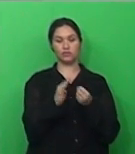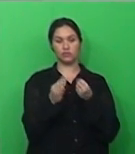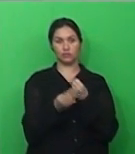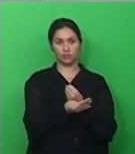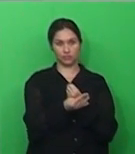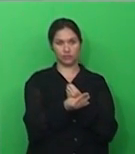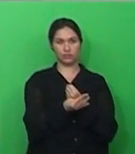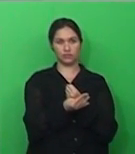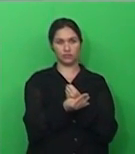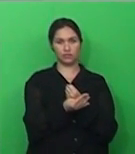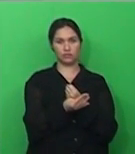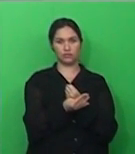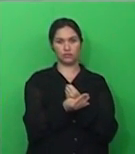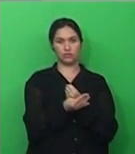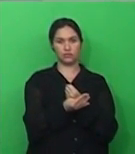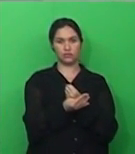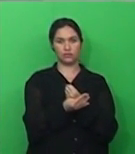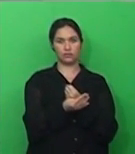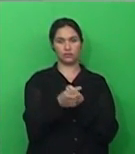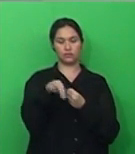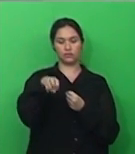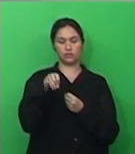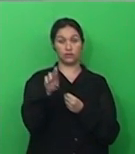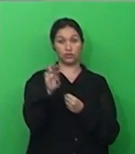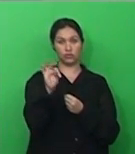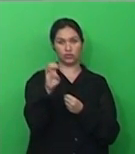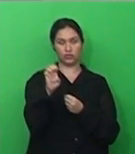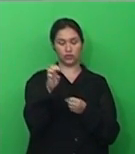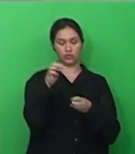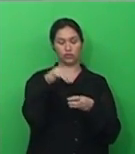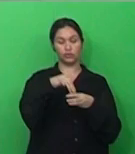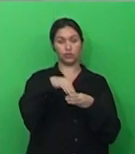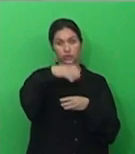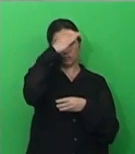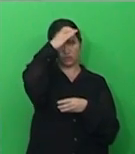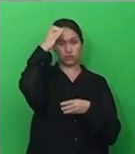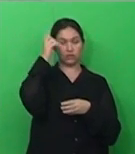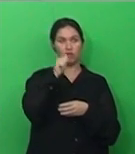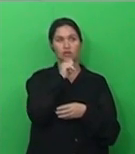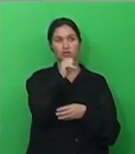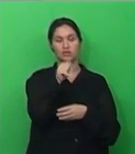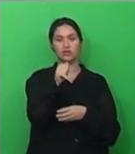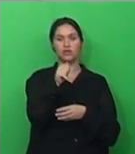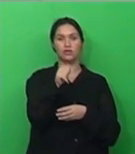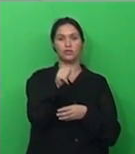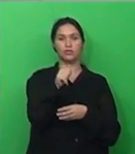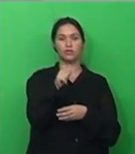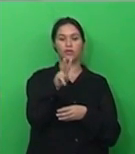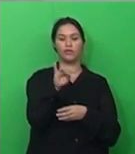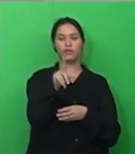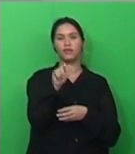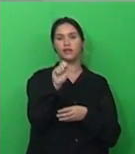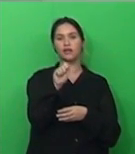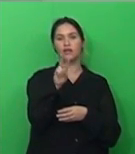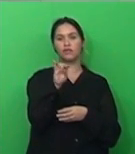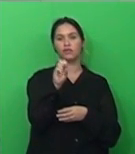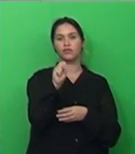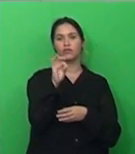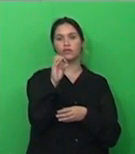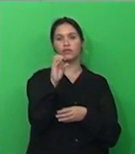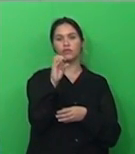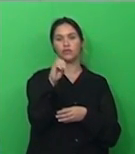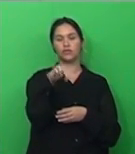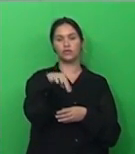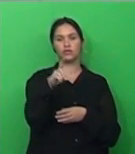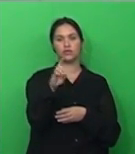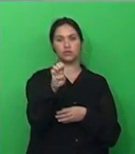do município de Criciúma, Metropol, Poço 1, Colonial, Vila Visconde, Nossa Senhora do